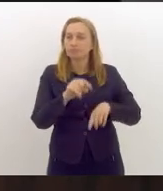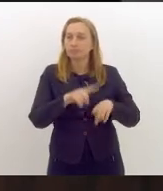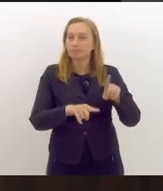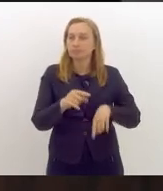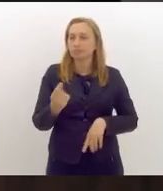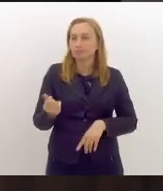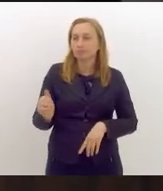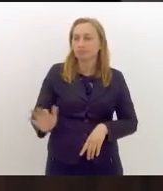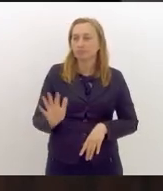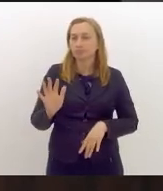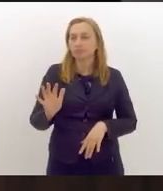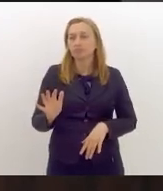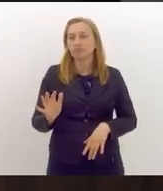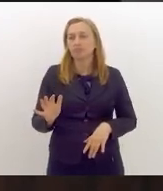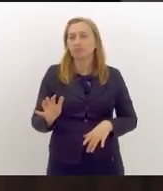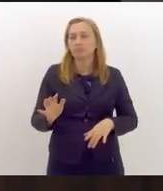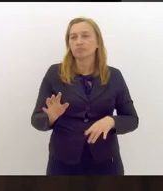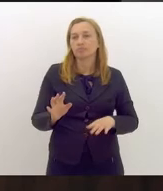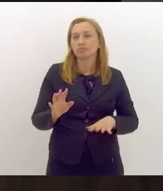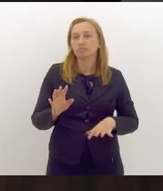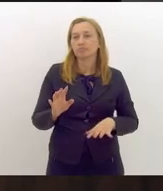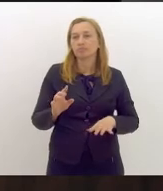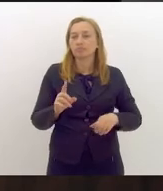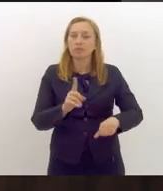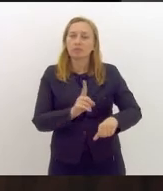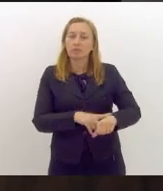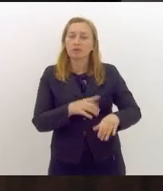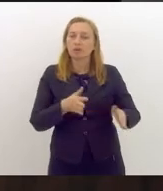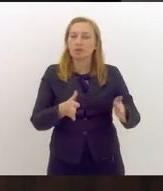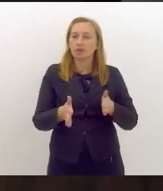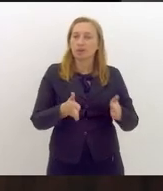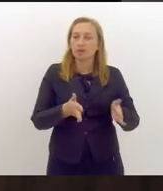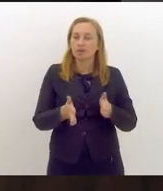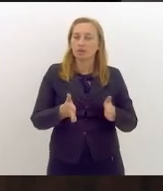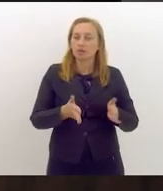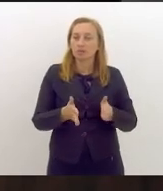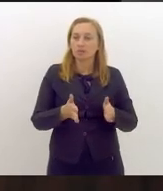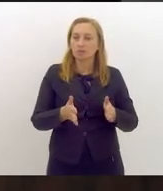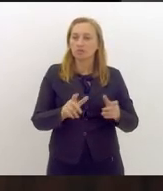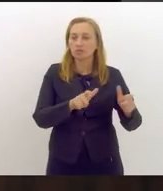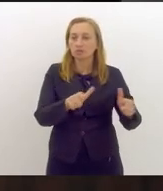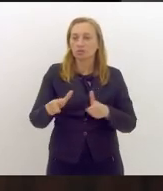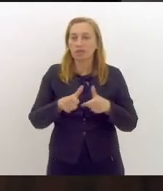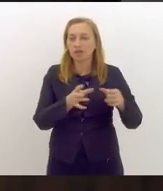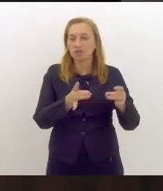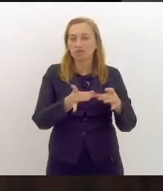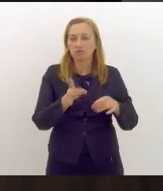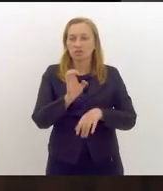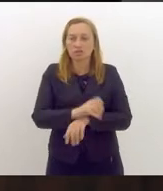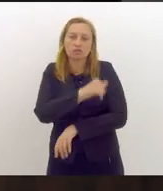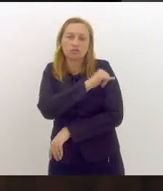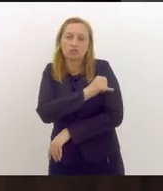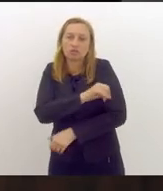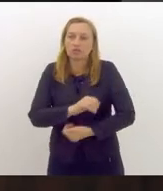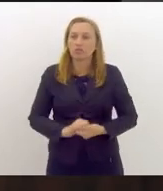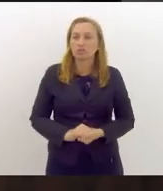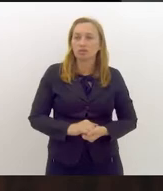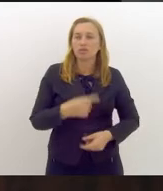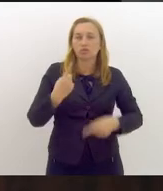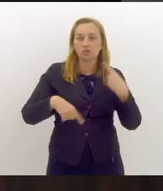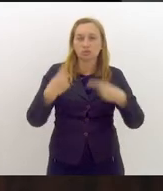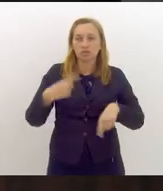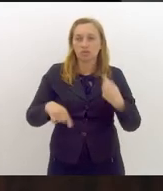promoção por conta de avariou aproximação dos prazos de validade dos estabelecimentos comerciais no âmbito do Estado do Rio de Janeiro em discussão